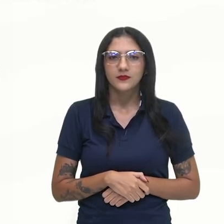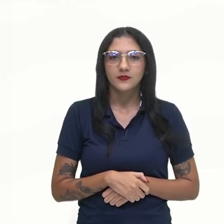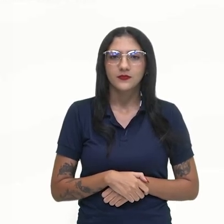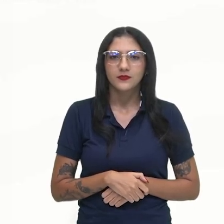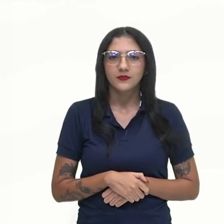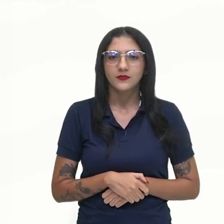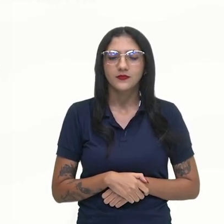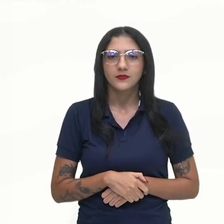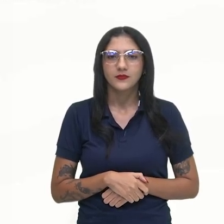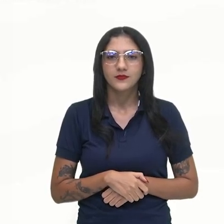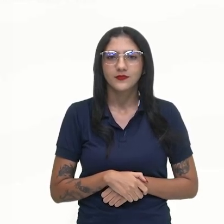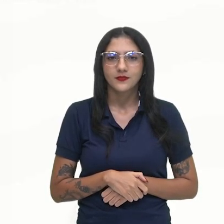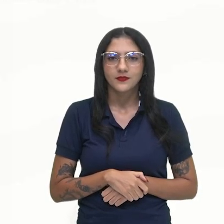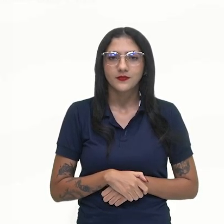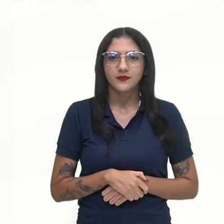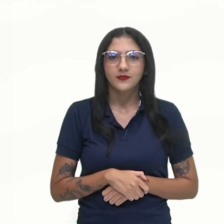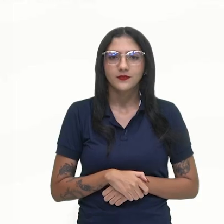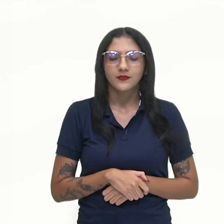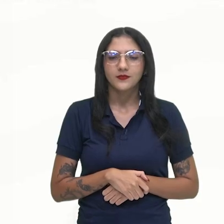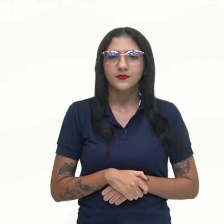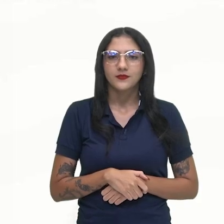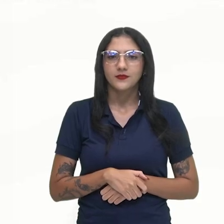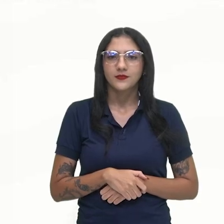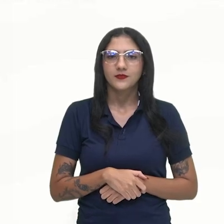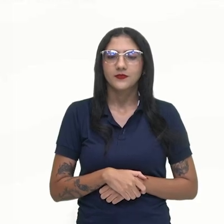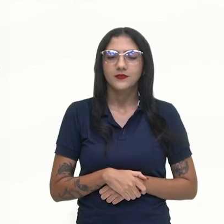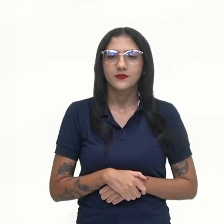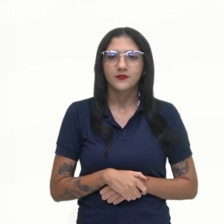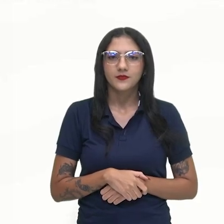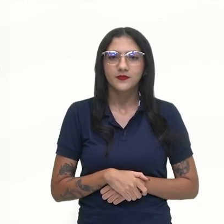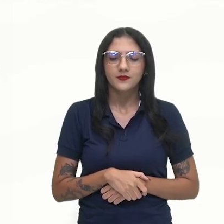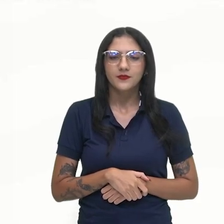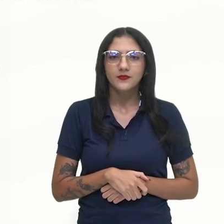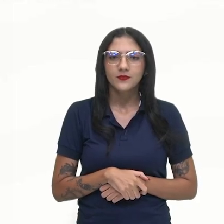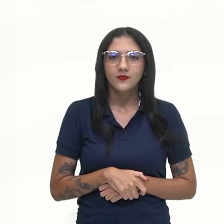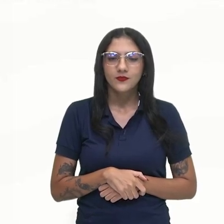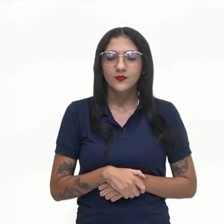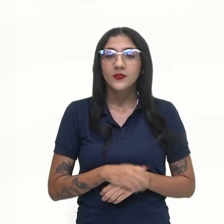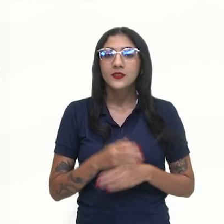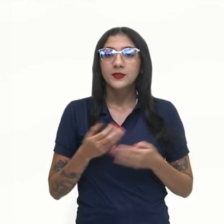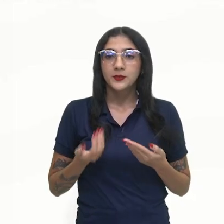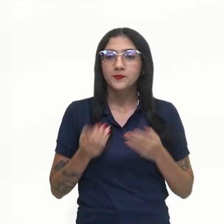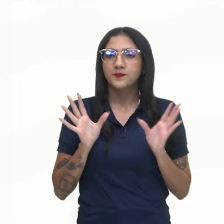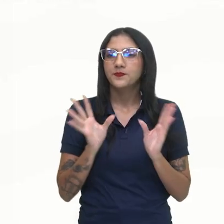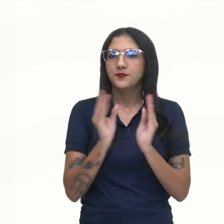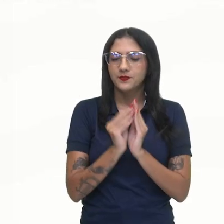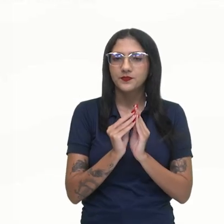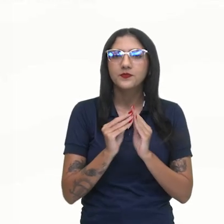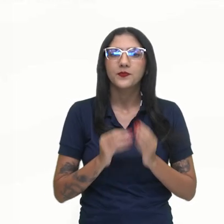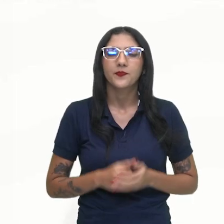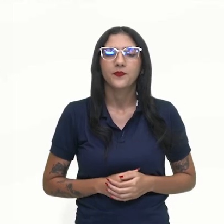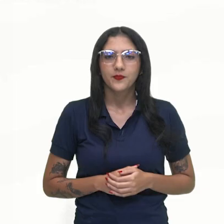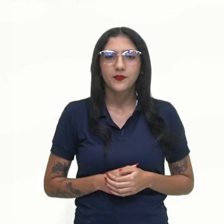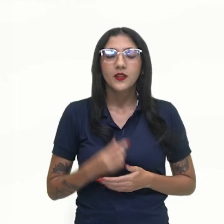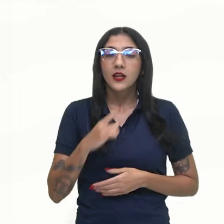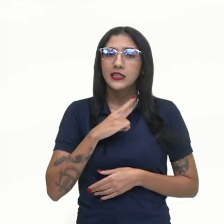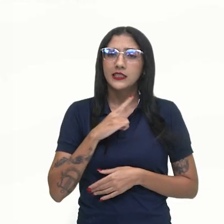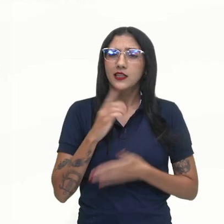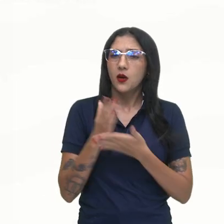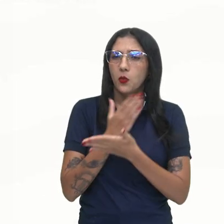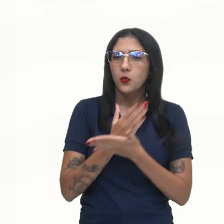Italian immigrants, among others. Então, apesar, né, de trazer